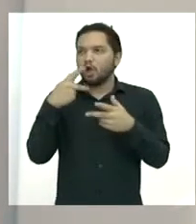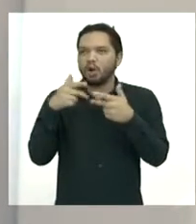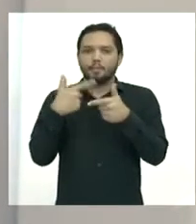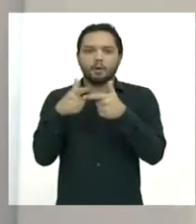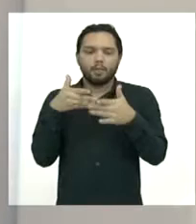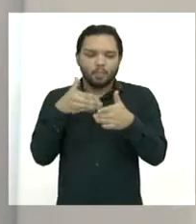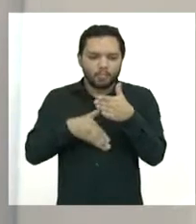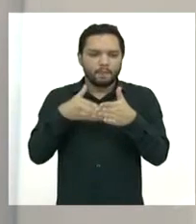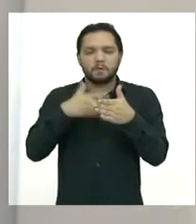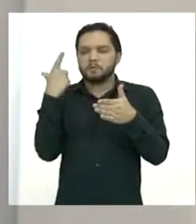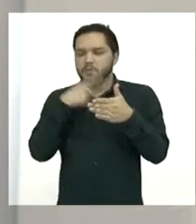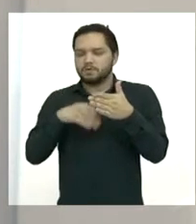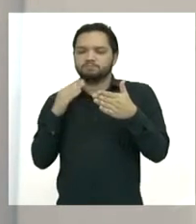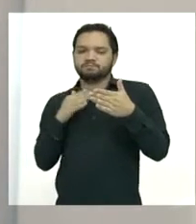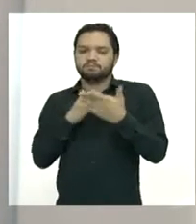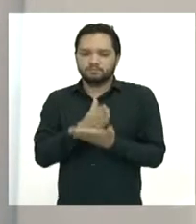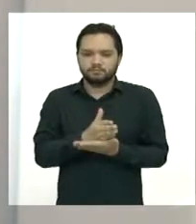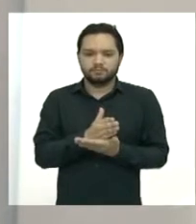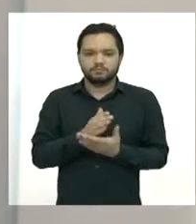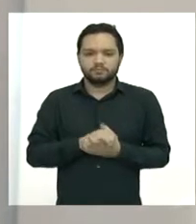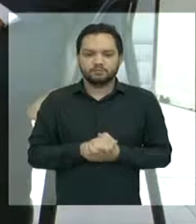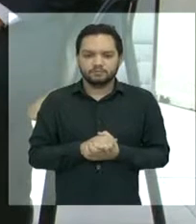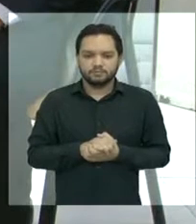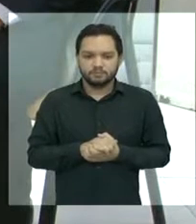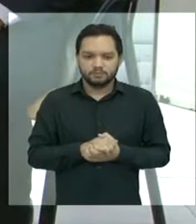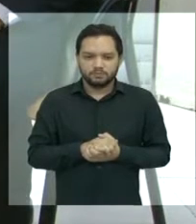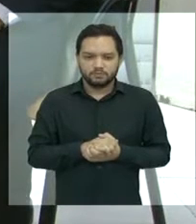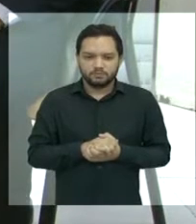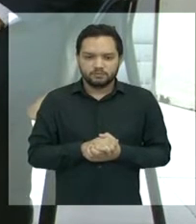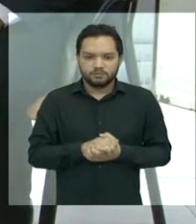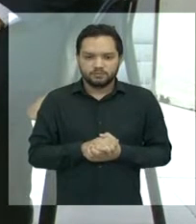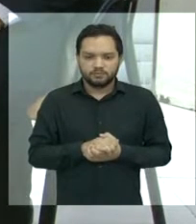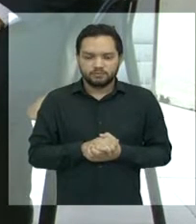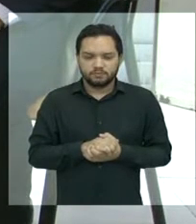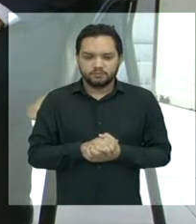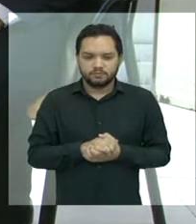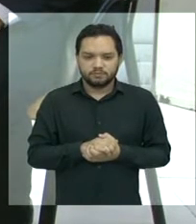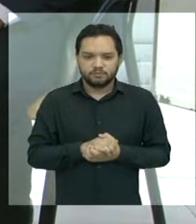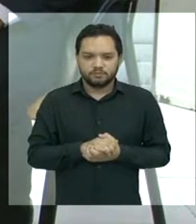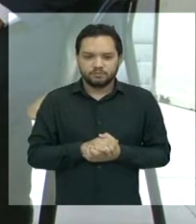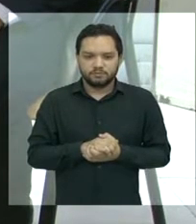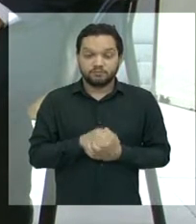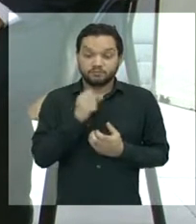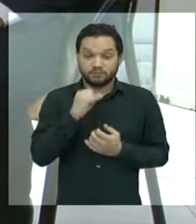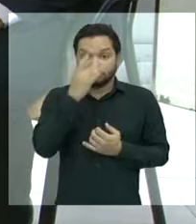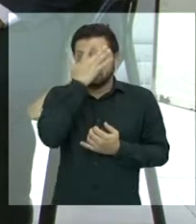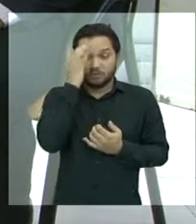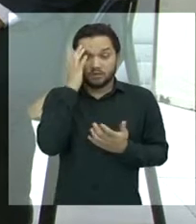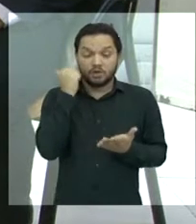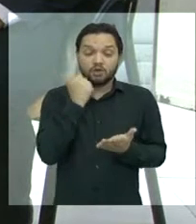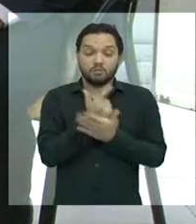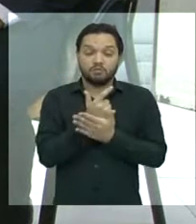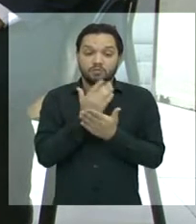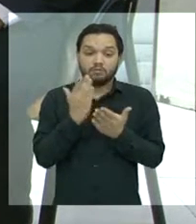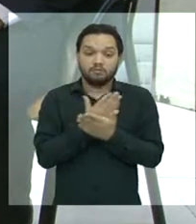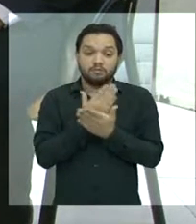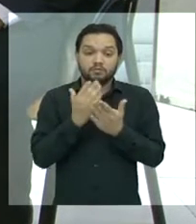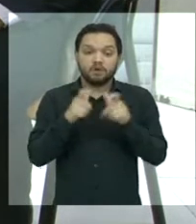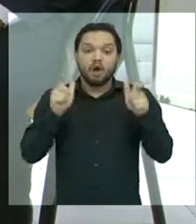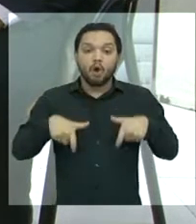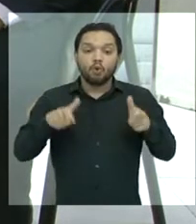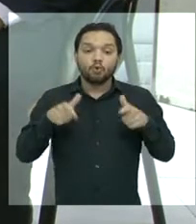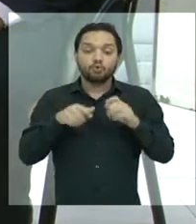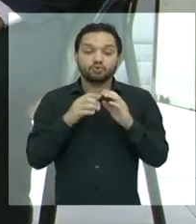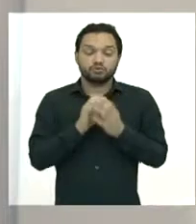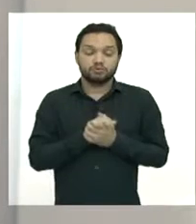grande impulsionamento para poder seguir à frente. Muito bom. E as pessoas que querem ler, comprar o seu livro, estão em quais